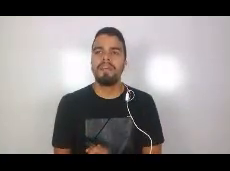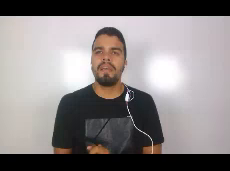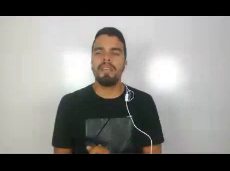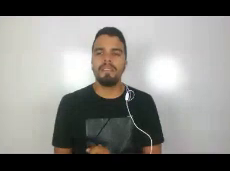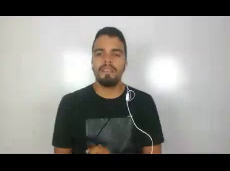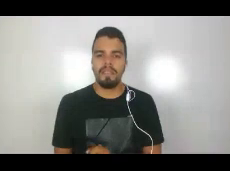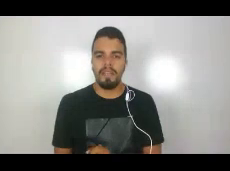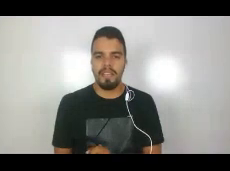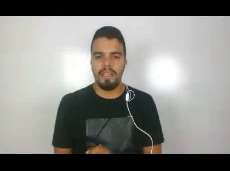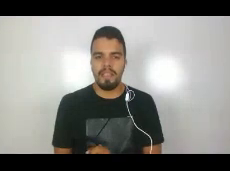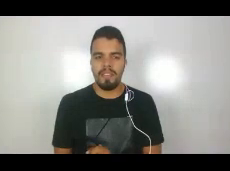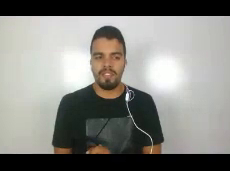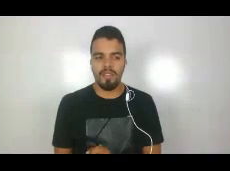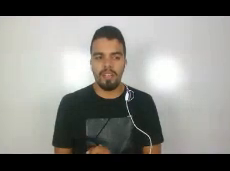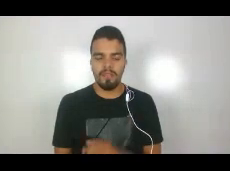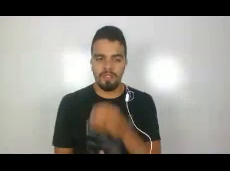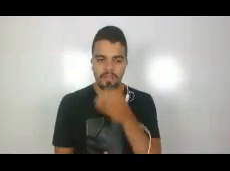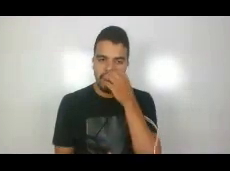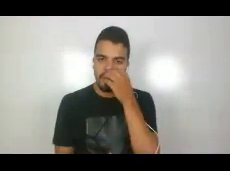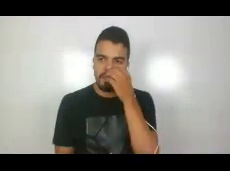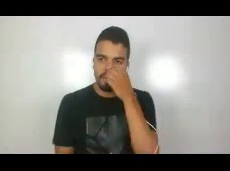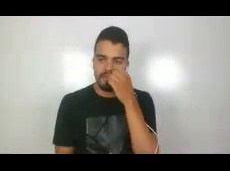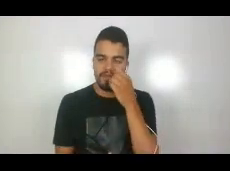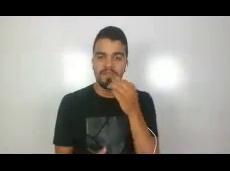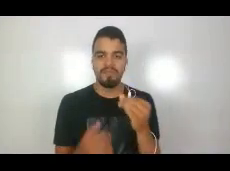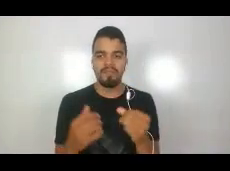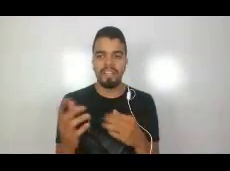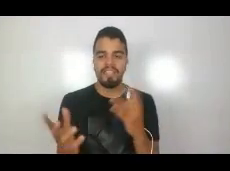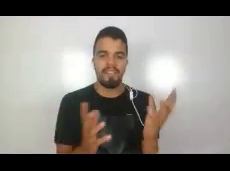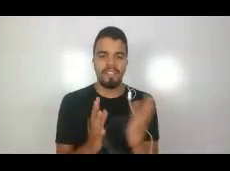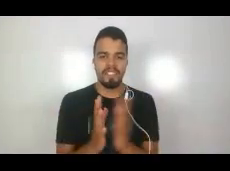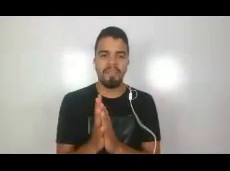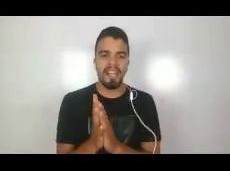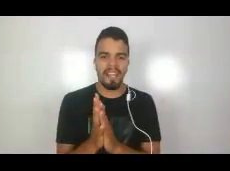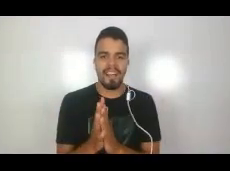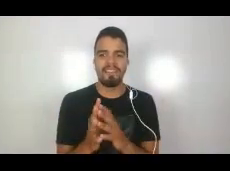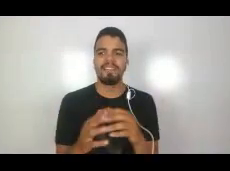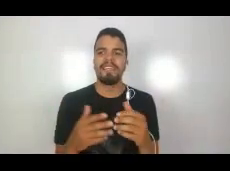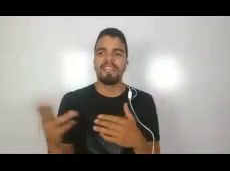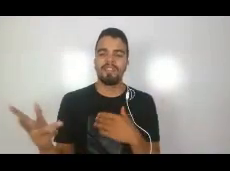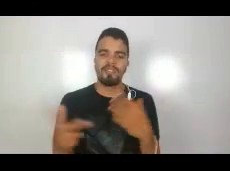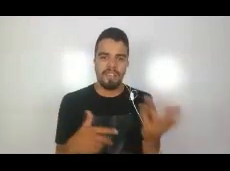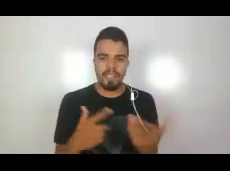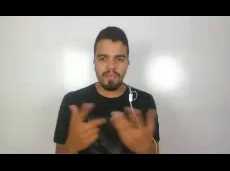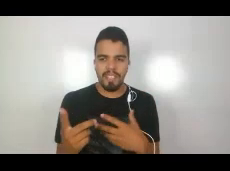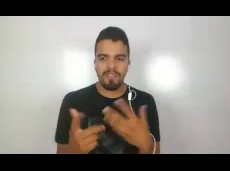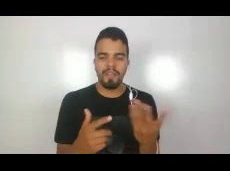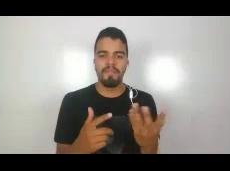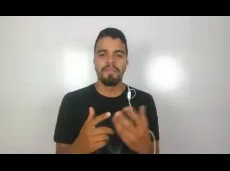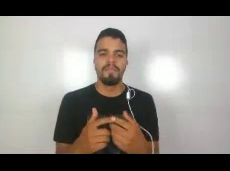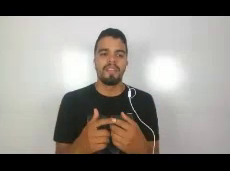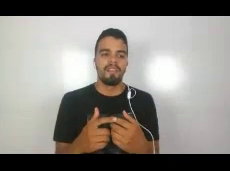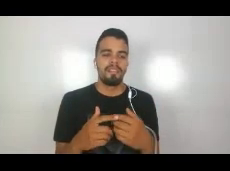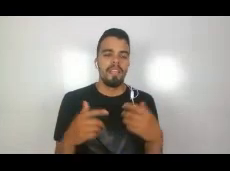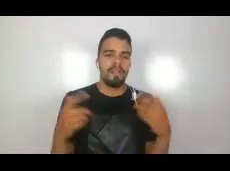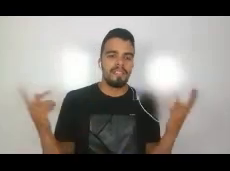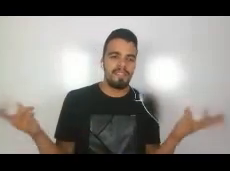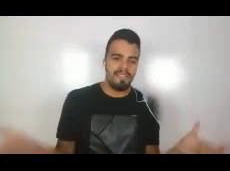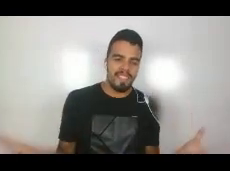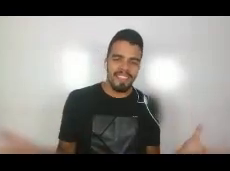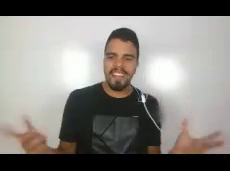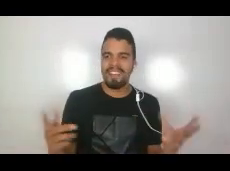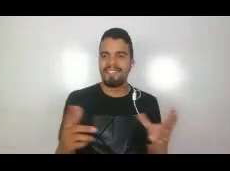E também nós colocamos uma entrevista bem legal, que nós conversamos, né, sobre se